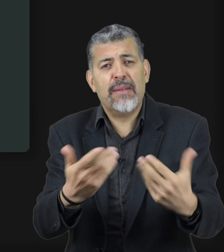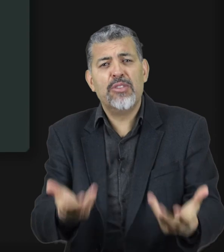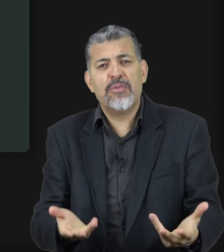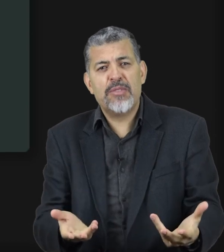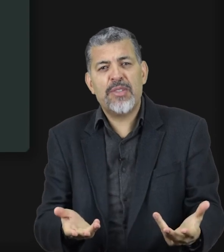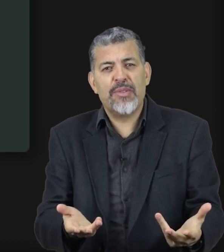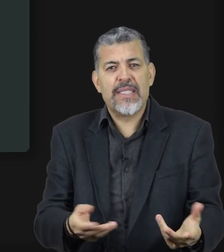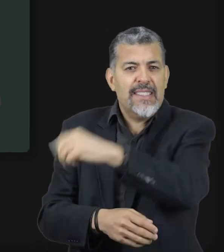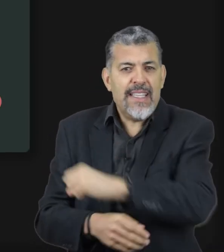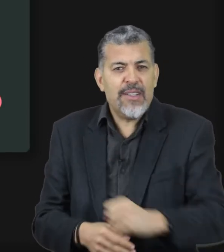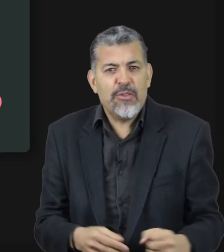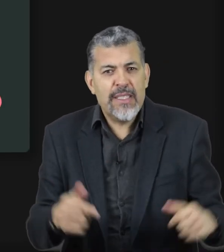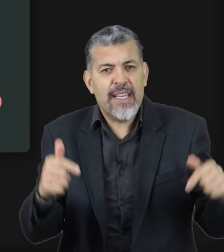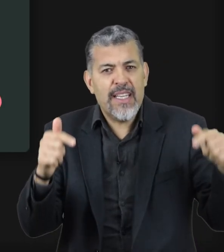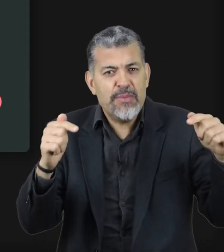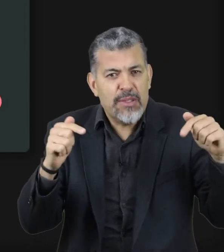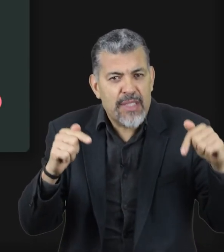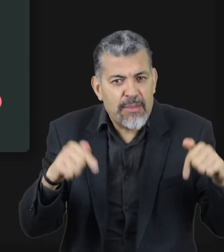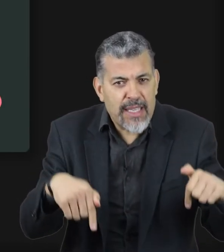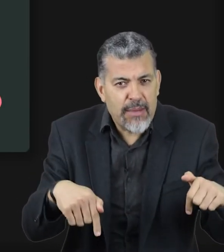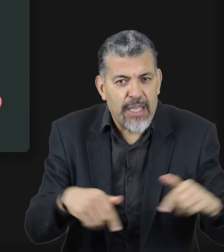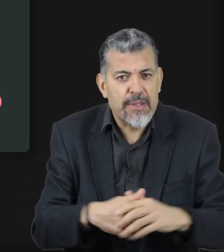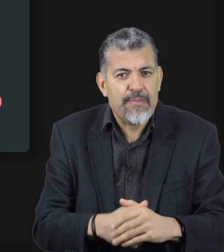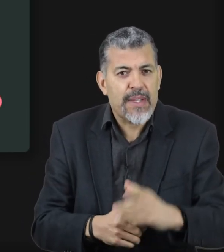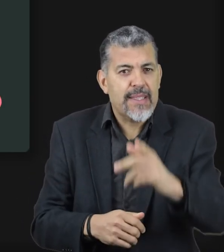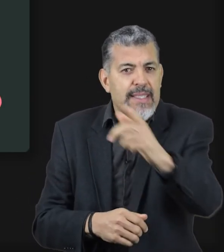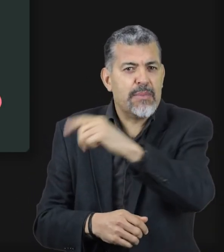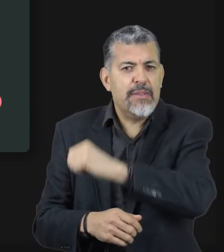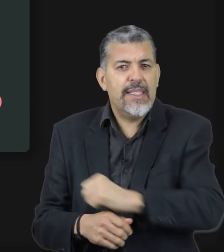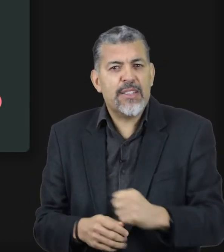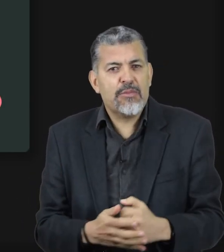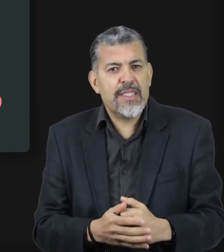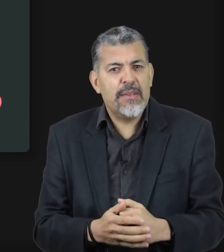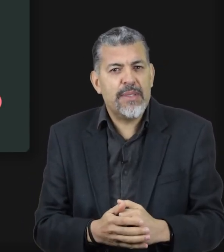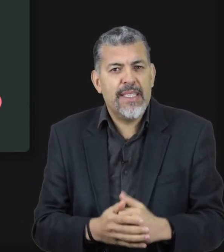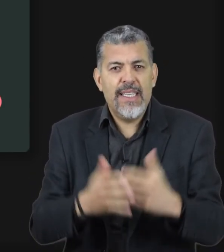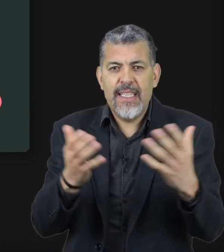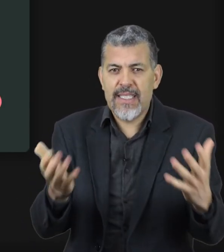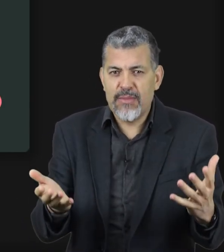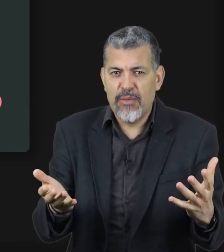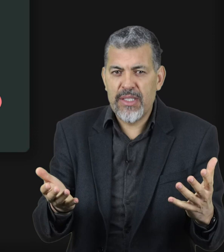mostrar para muito mais pessoas. Deixe seu comentário a respeito do tema aqui abaixo. Seja previdente como